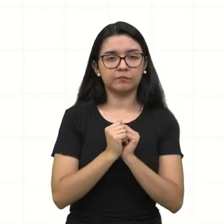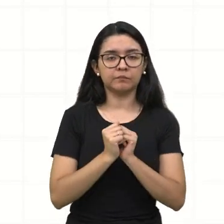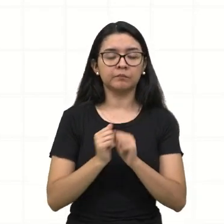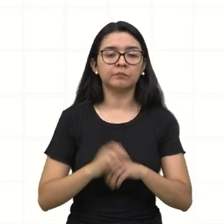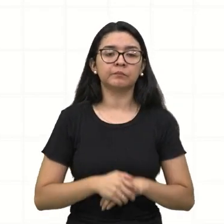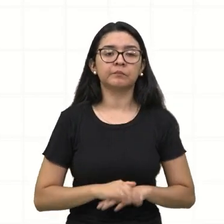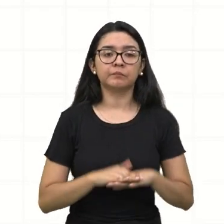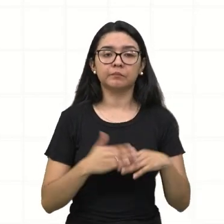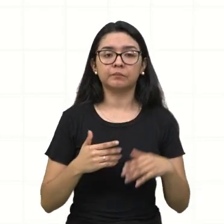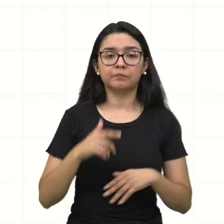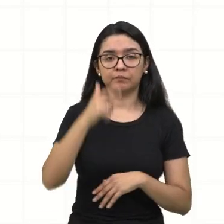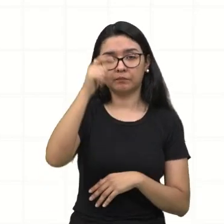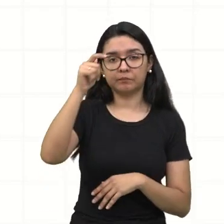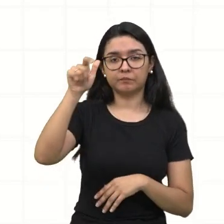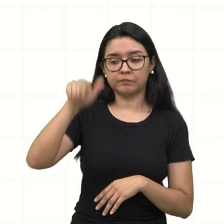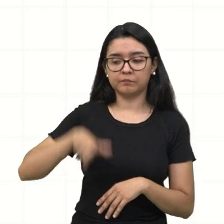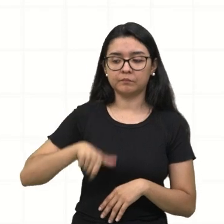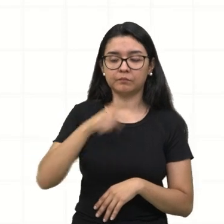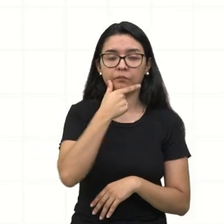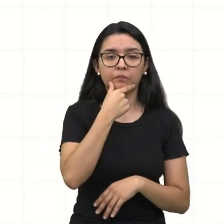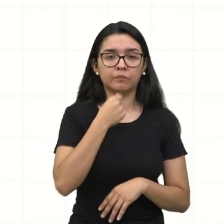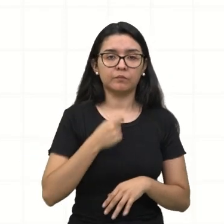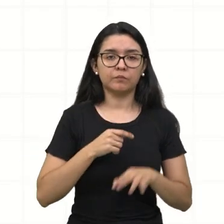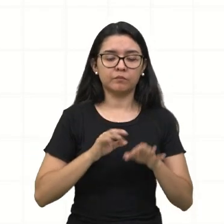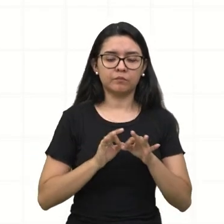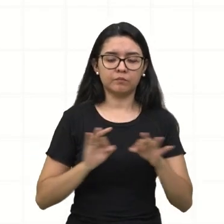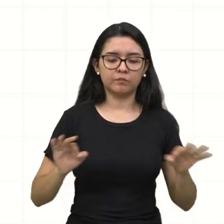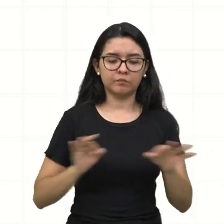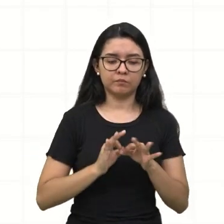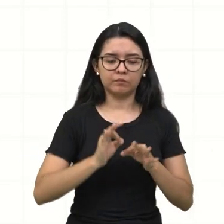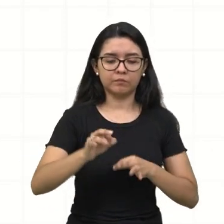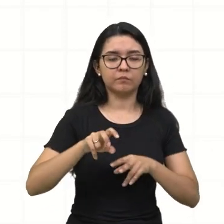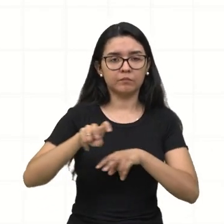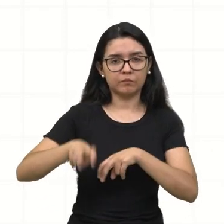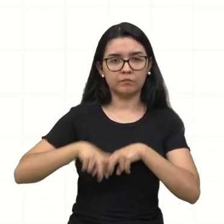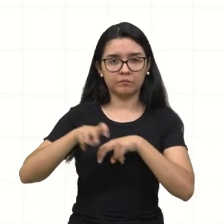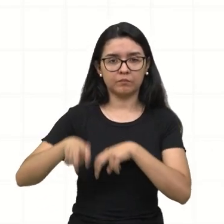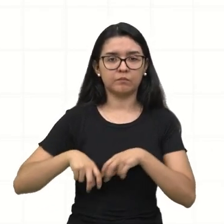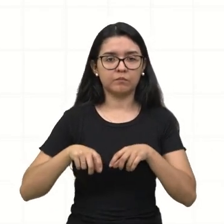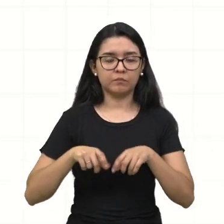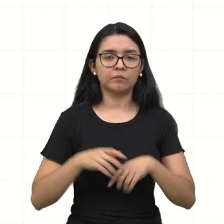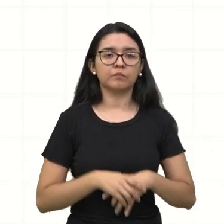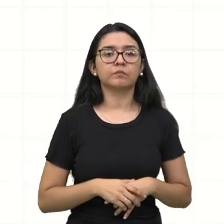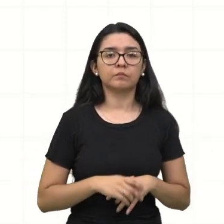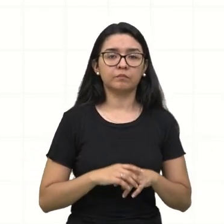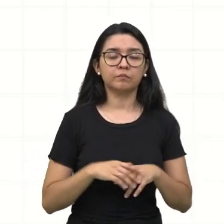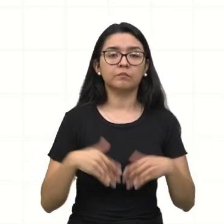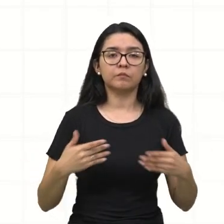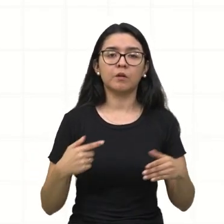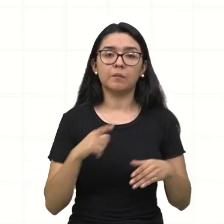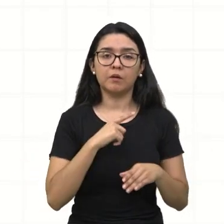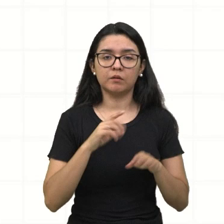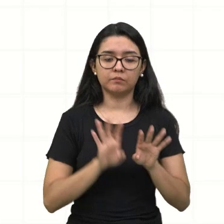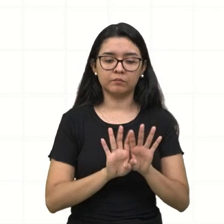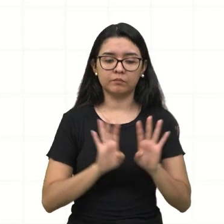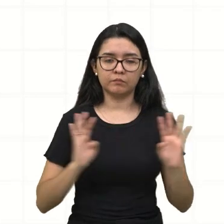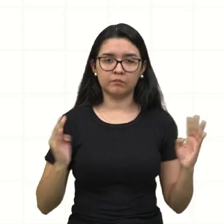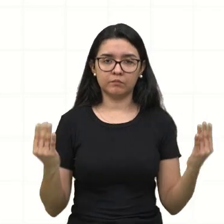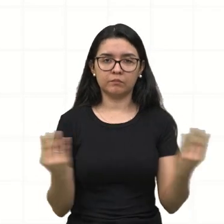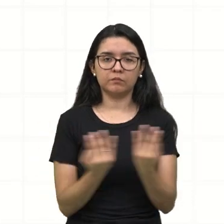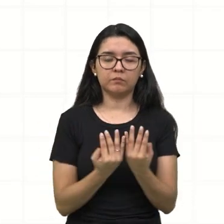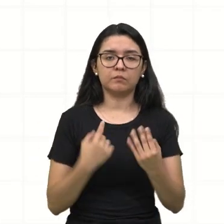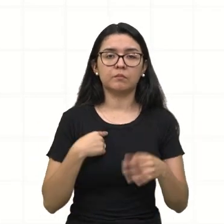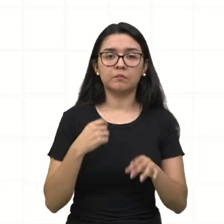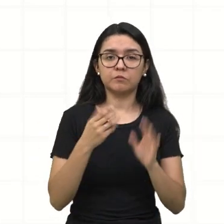Um fazendeiro mediu sua terra de formato retangular para cercá-la inteiramente com uma cerca de